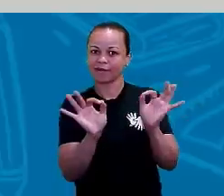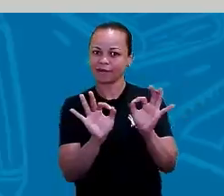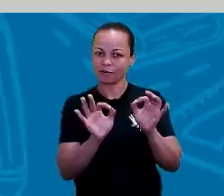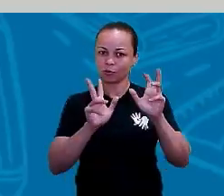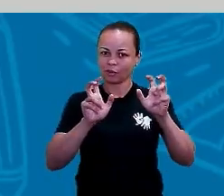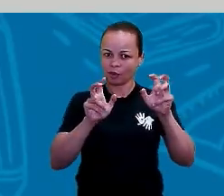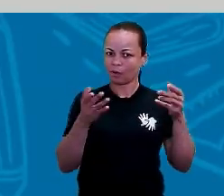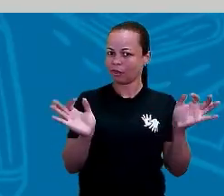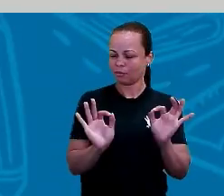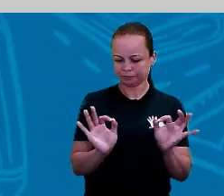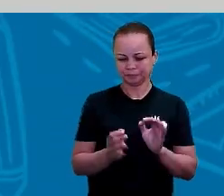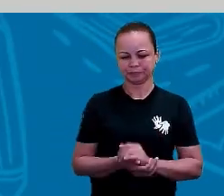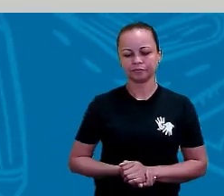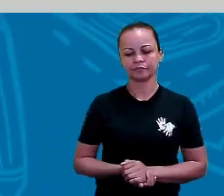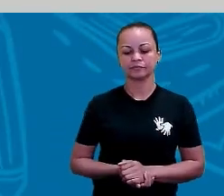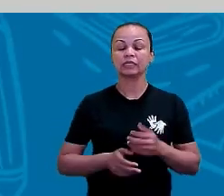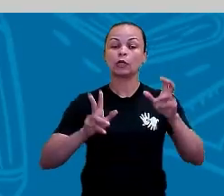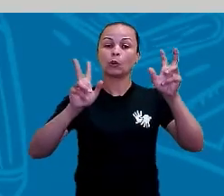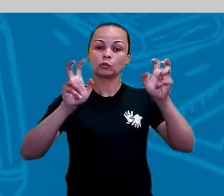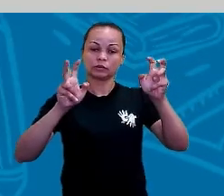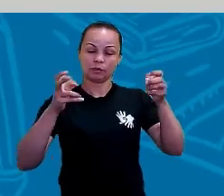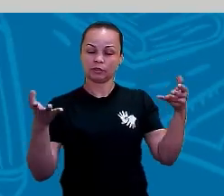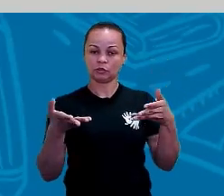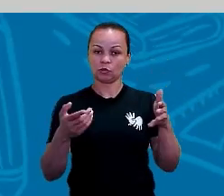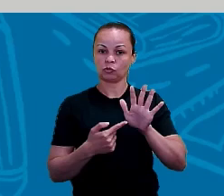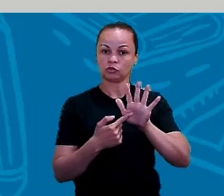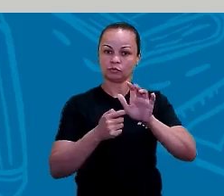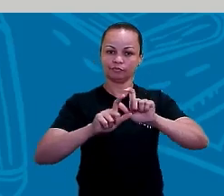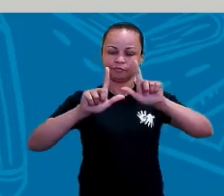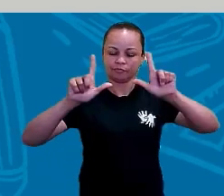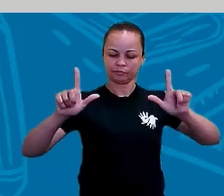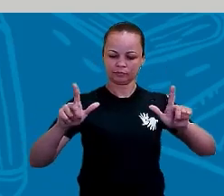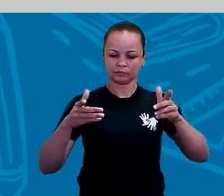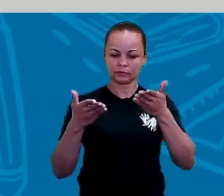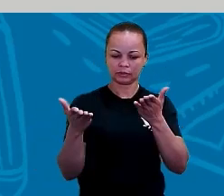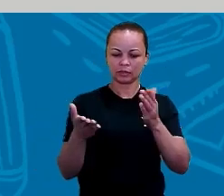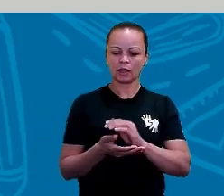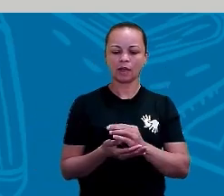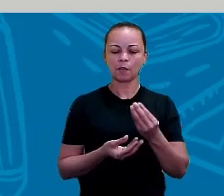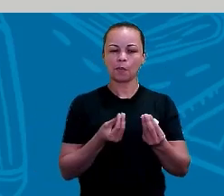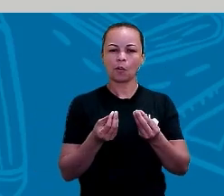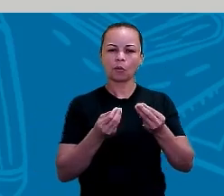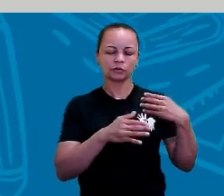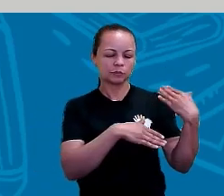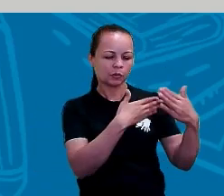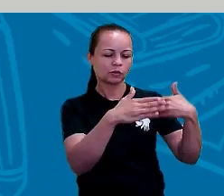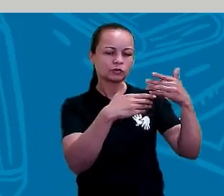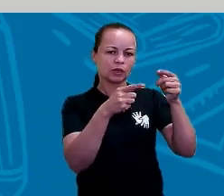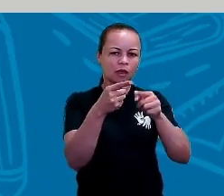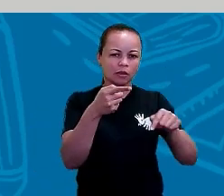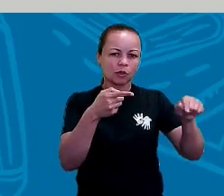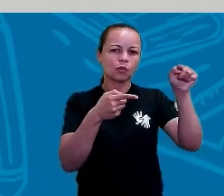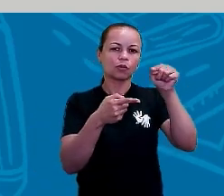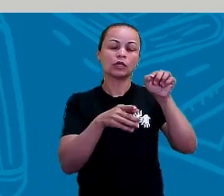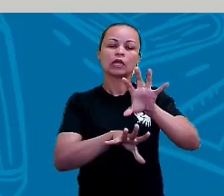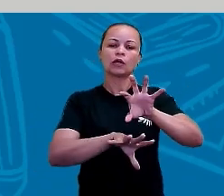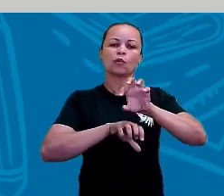O tema da nossa aula de hoje está aqui na telinha de vocês. Modo de produção, circulação